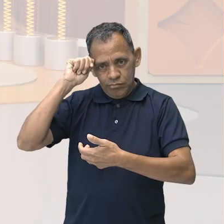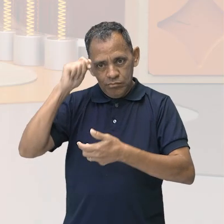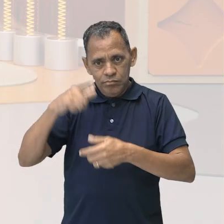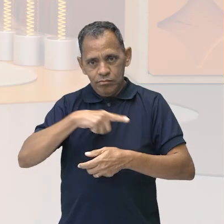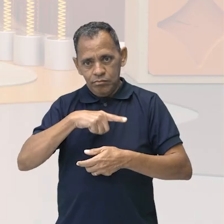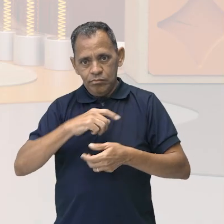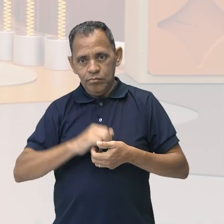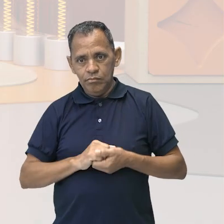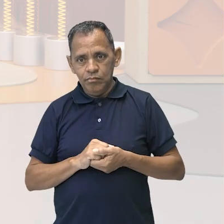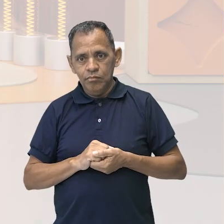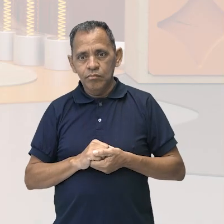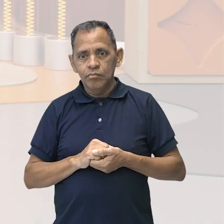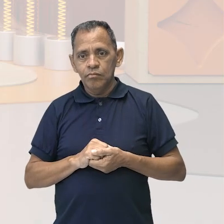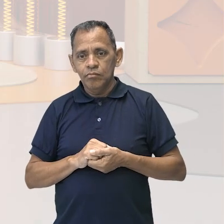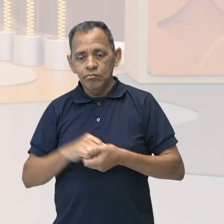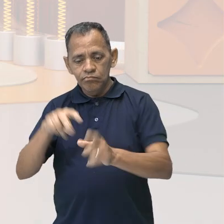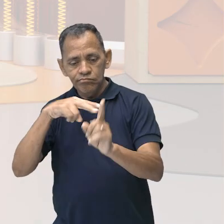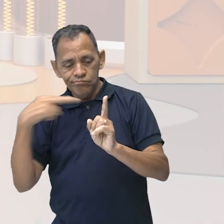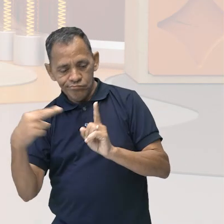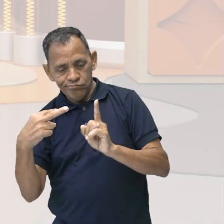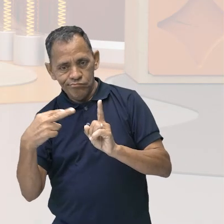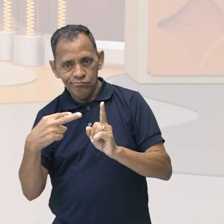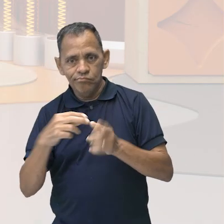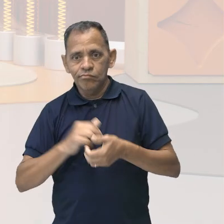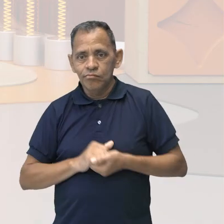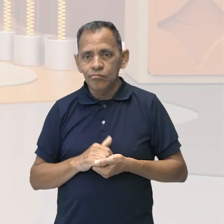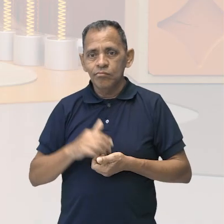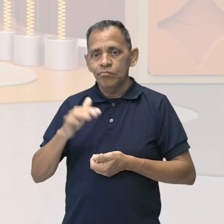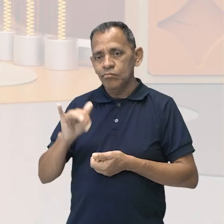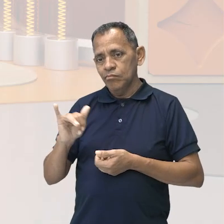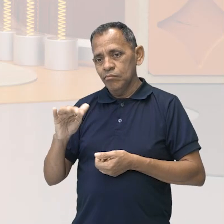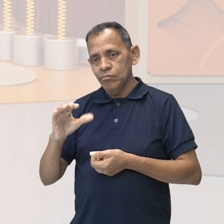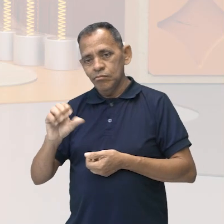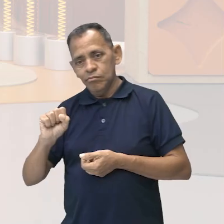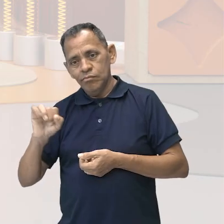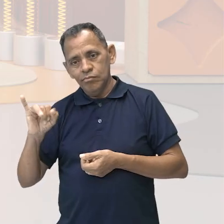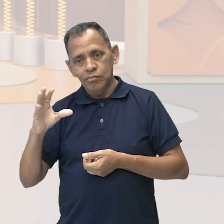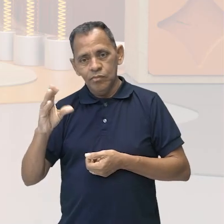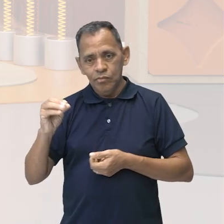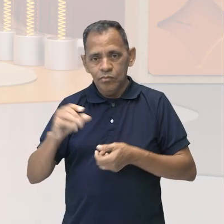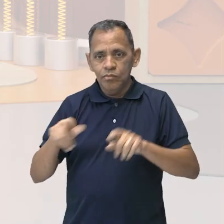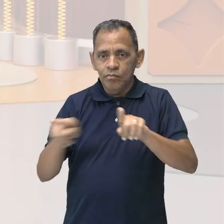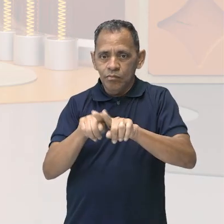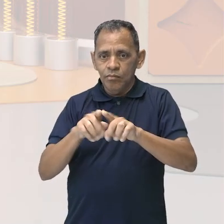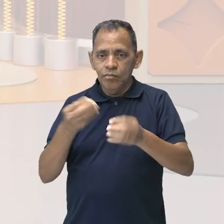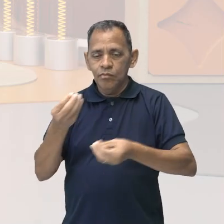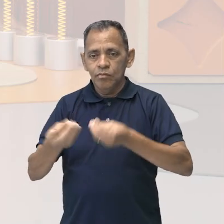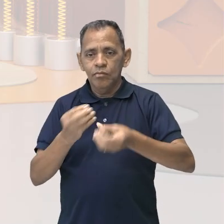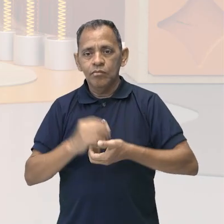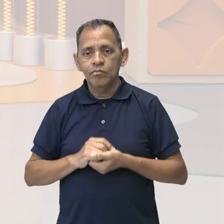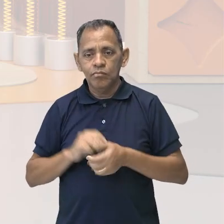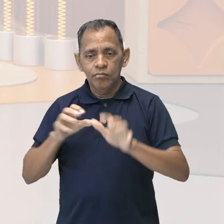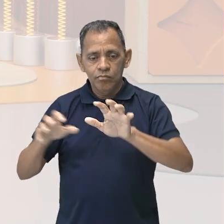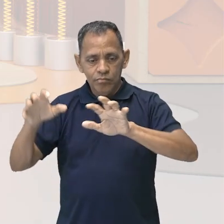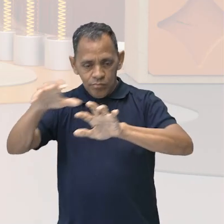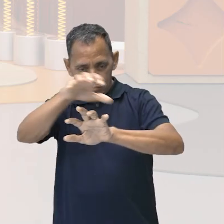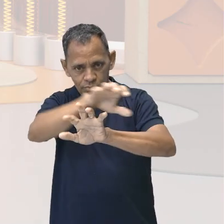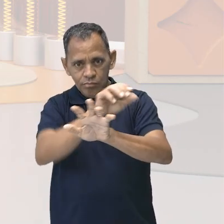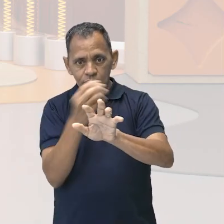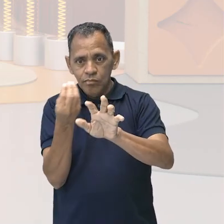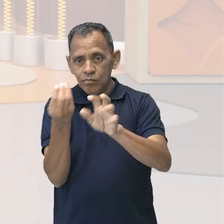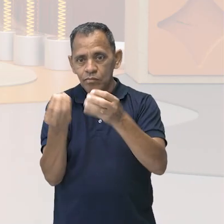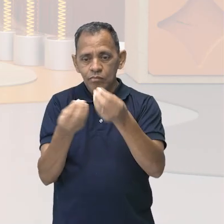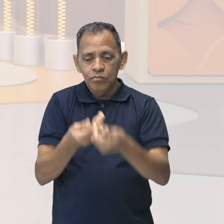estar. Este aspecto, né, o aspecto físico, proporcionou essa divisão. Uma das formas de regionalizar, uma das formas